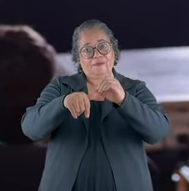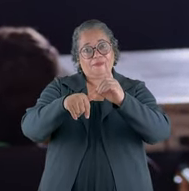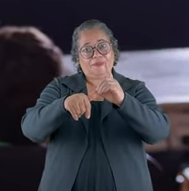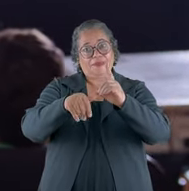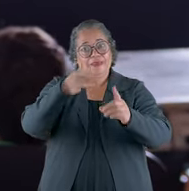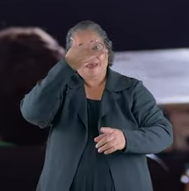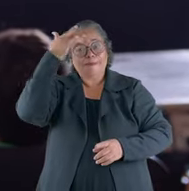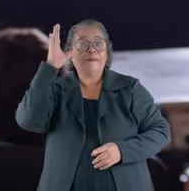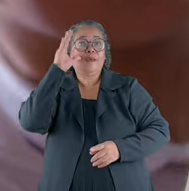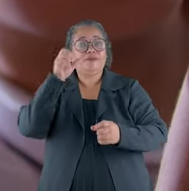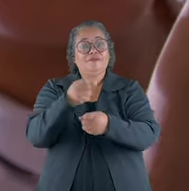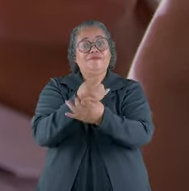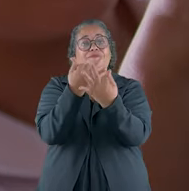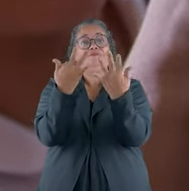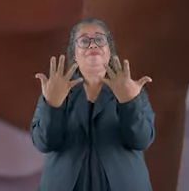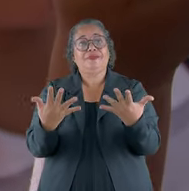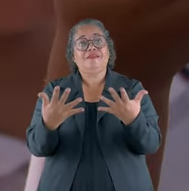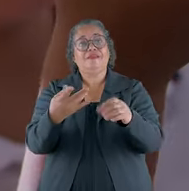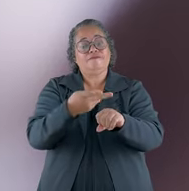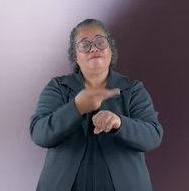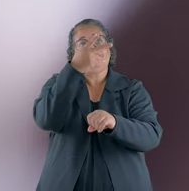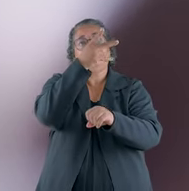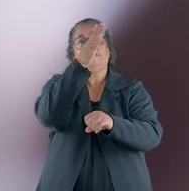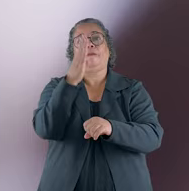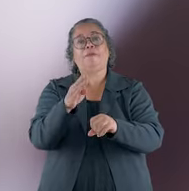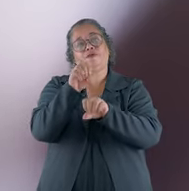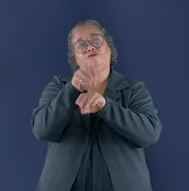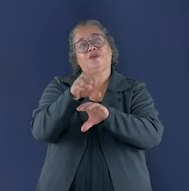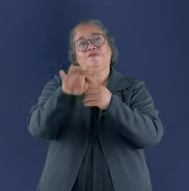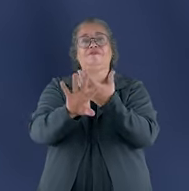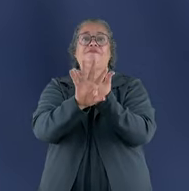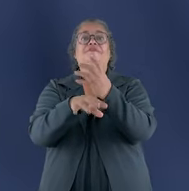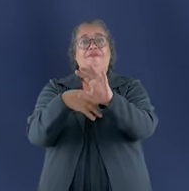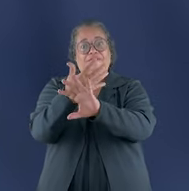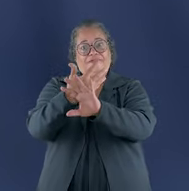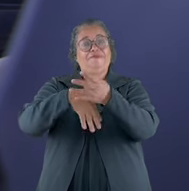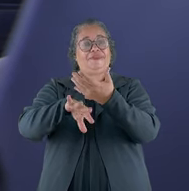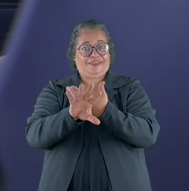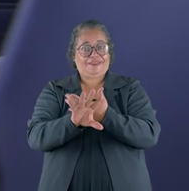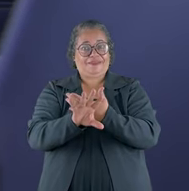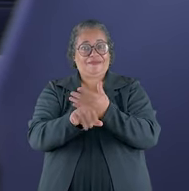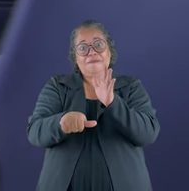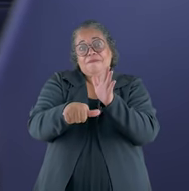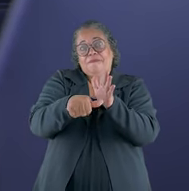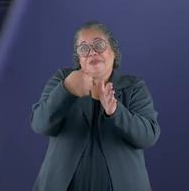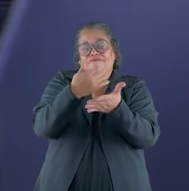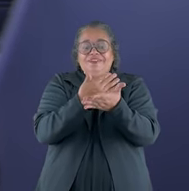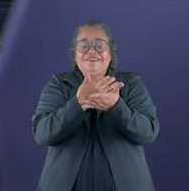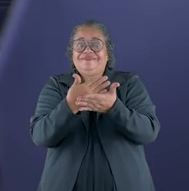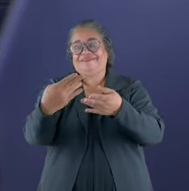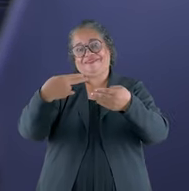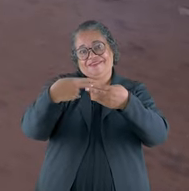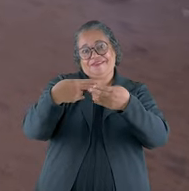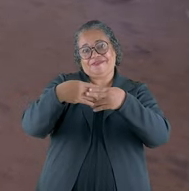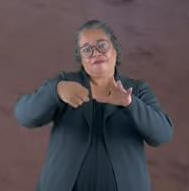Demai foi visto por milhares de pessoas e que ganhou o Prêmio Nacional em Educação Ambiental. Saindo na